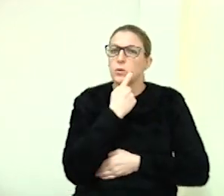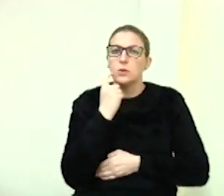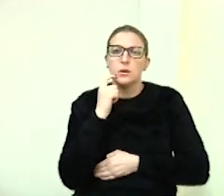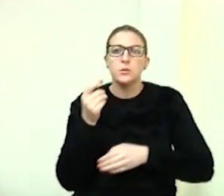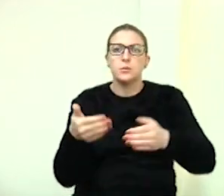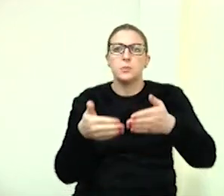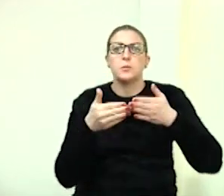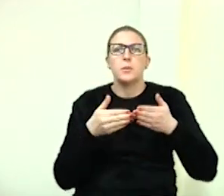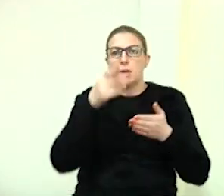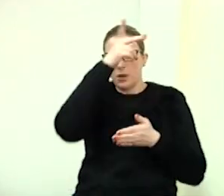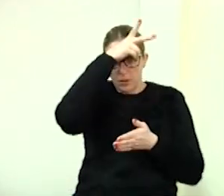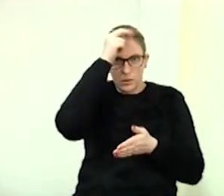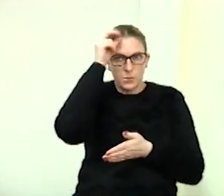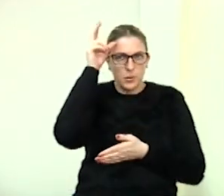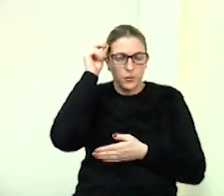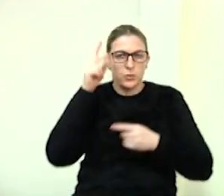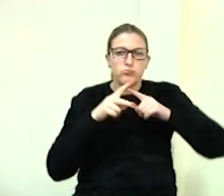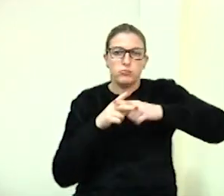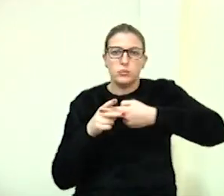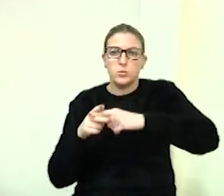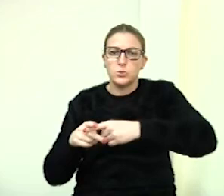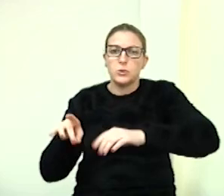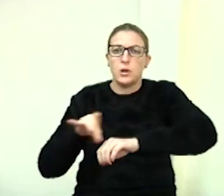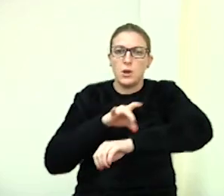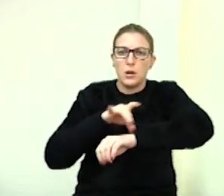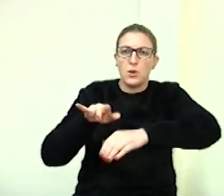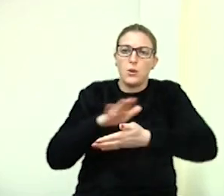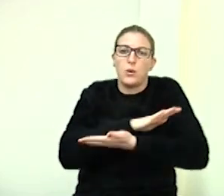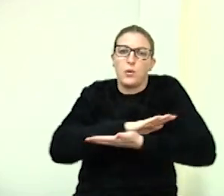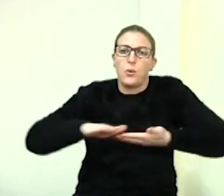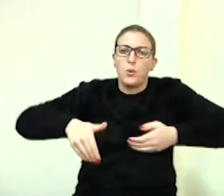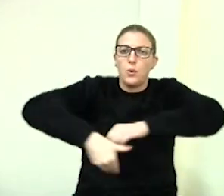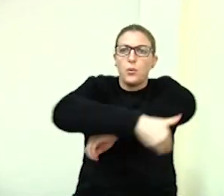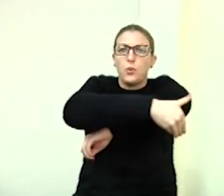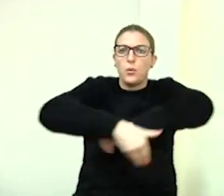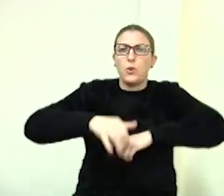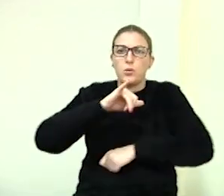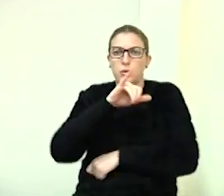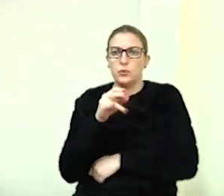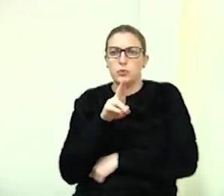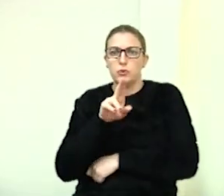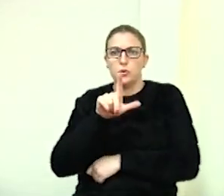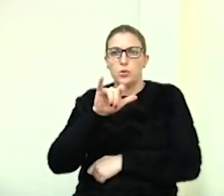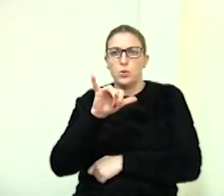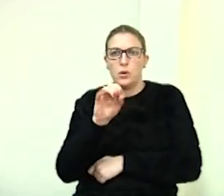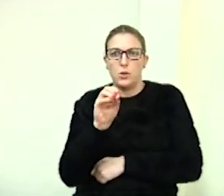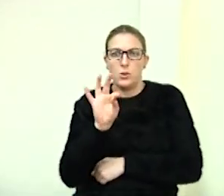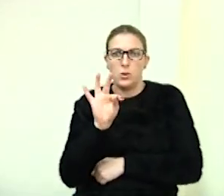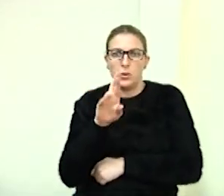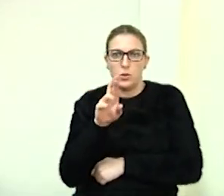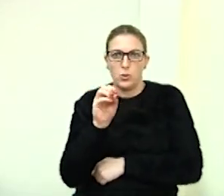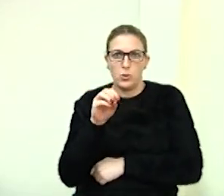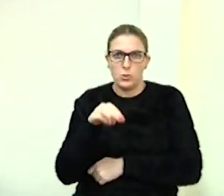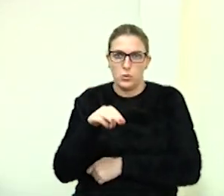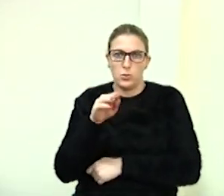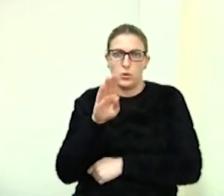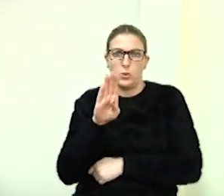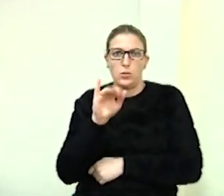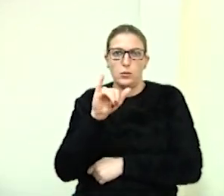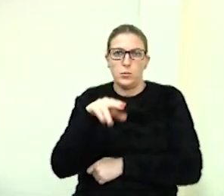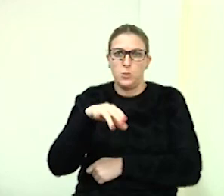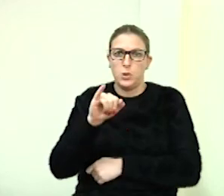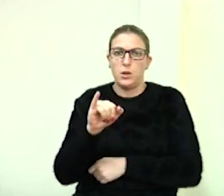Executivo Municipal melhorias na pavimentação da Rua Júlio Trombini, bairro Coller. Pedido de providência nº 241,